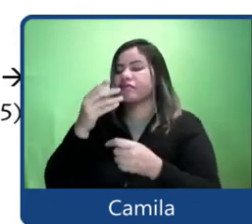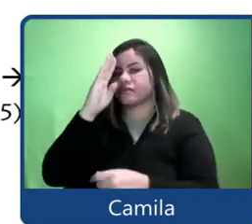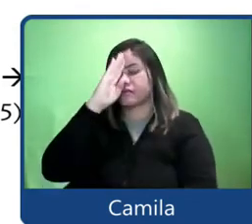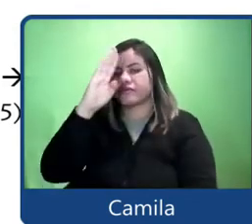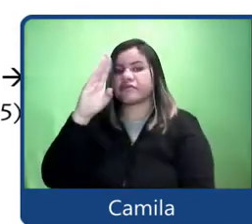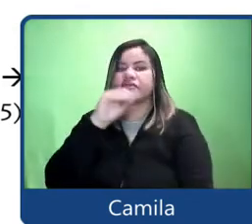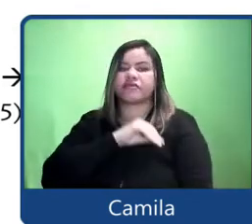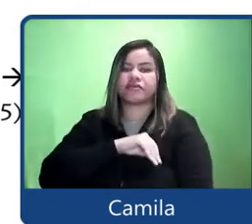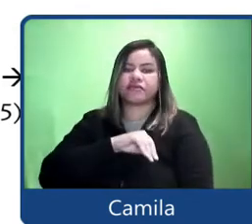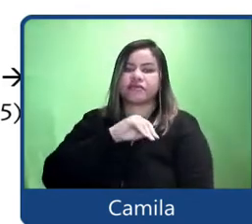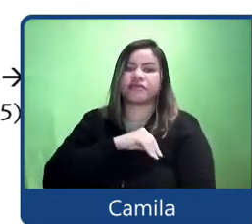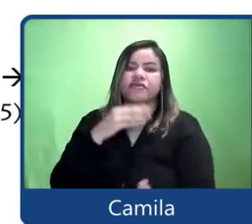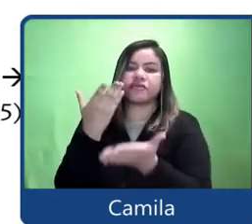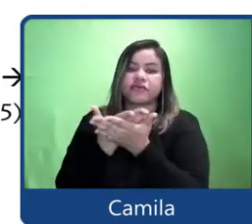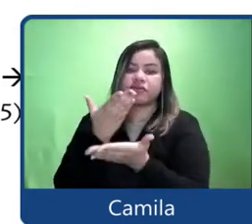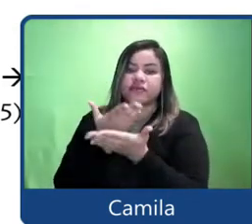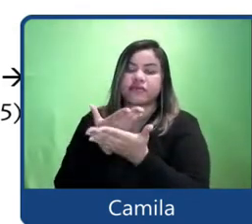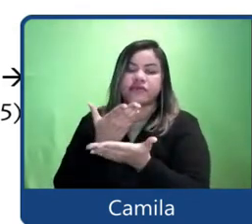instrução,